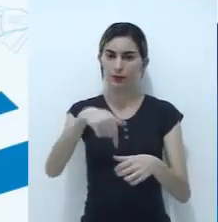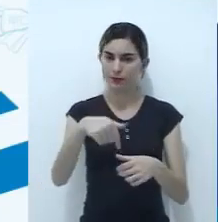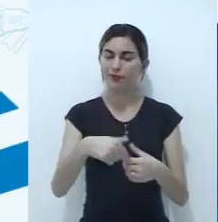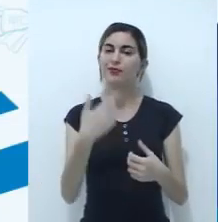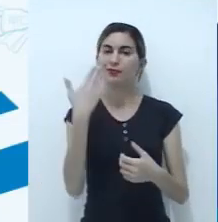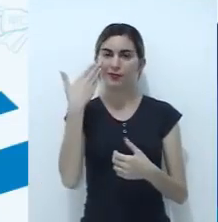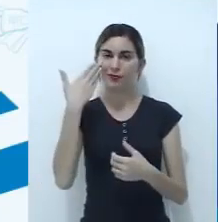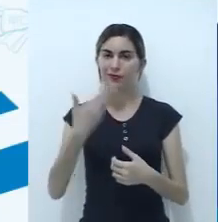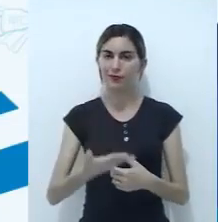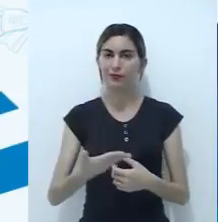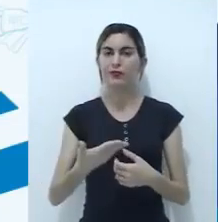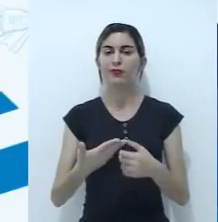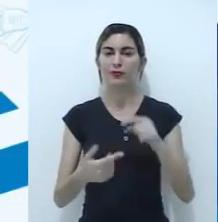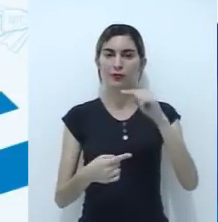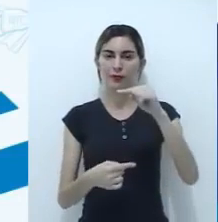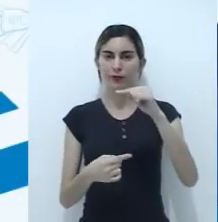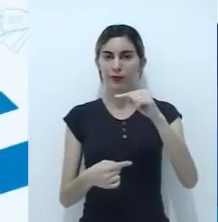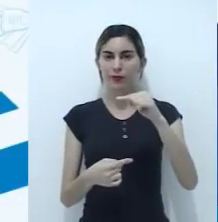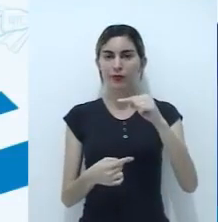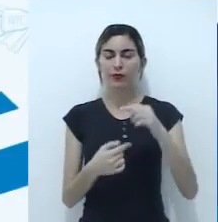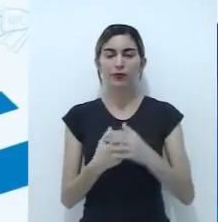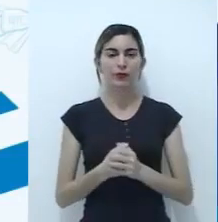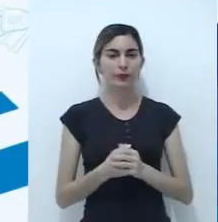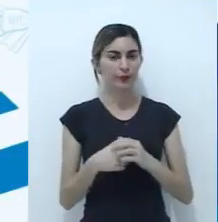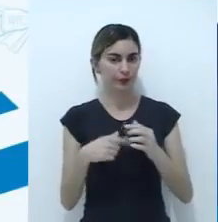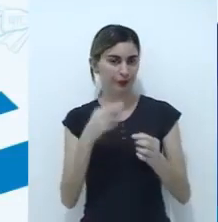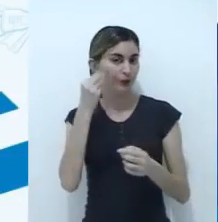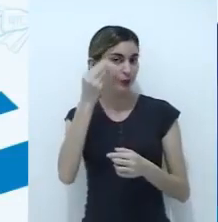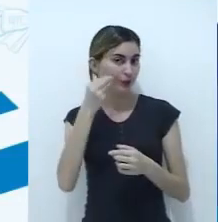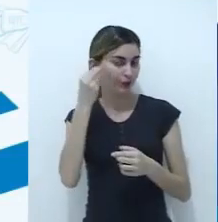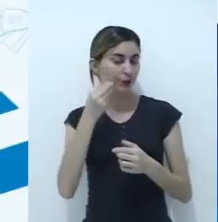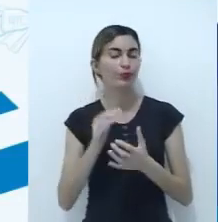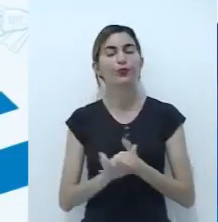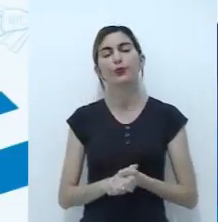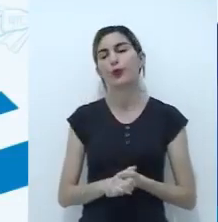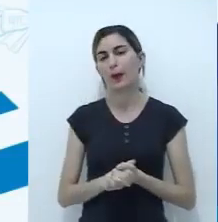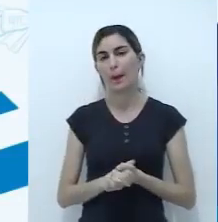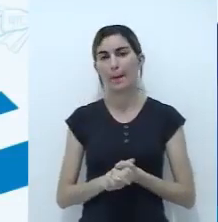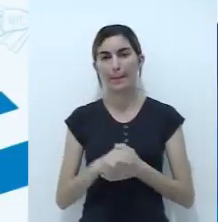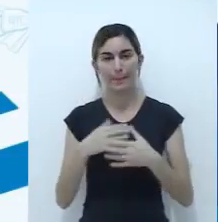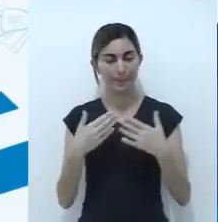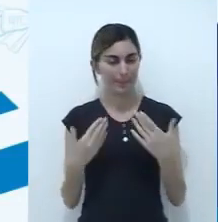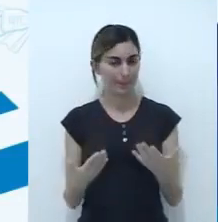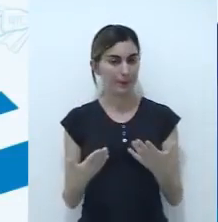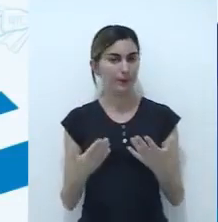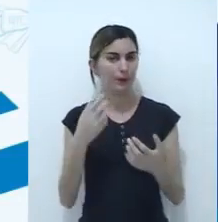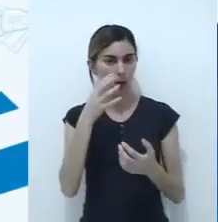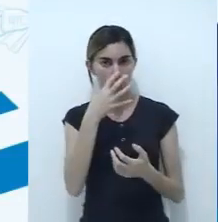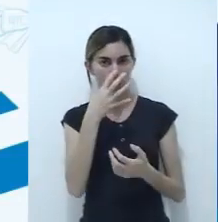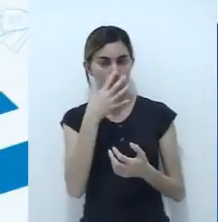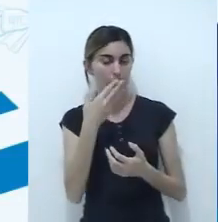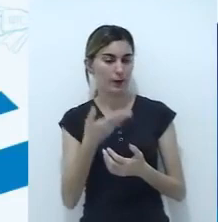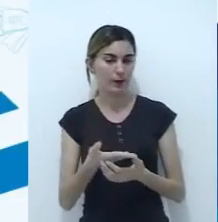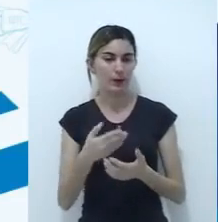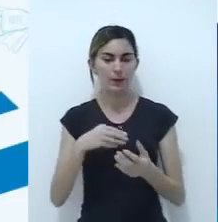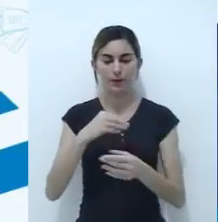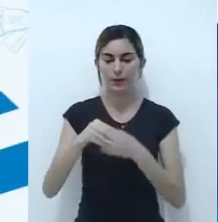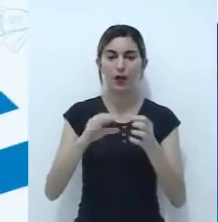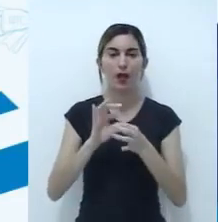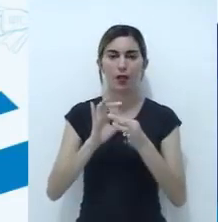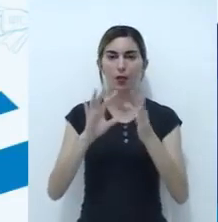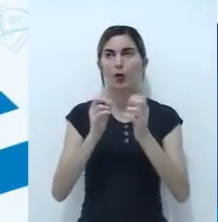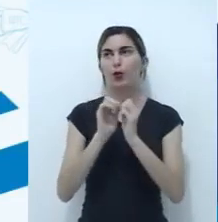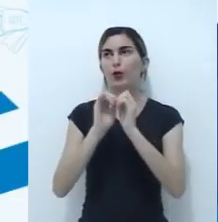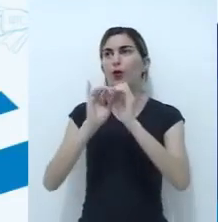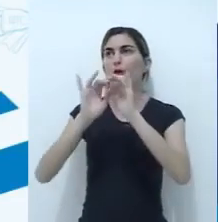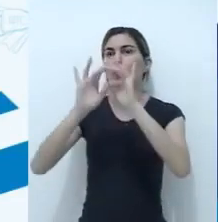está aqui, sendo representado através desse experimento aqui. Né? Pode observar que está tendo aqui a